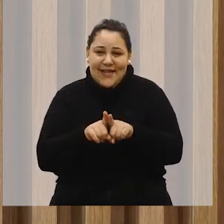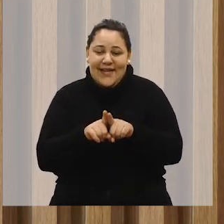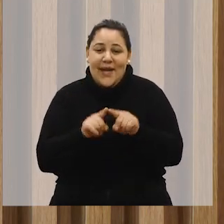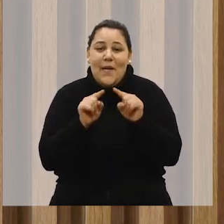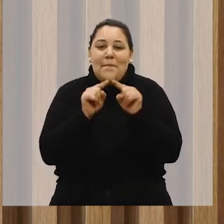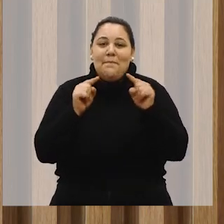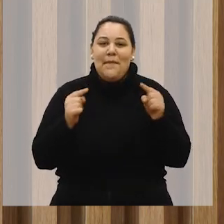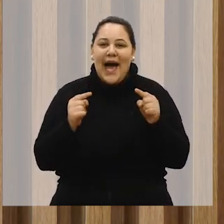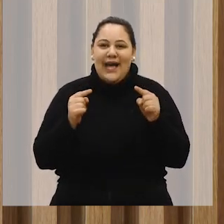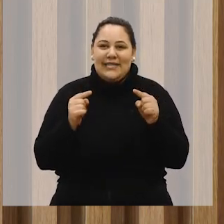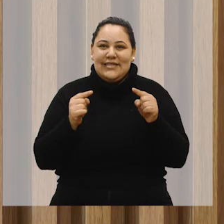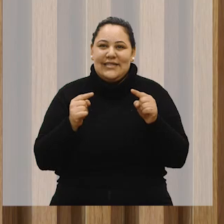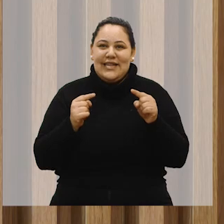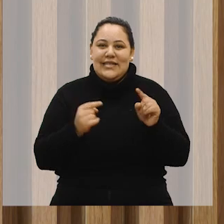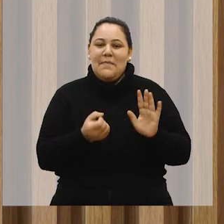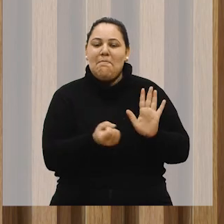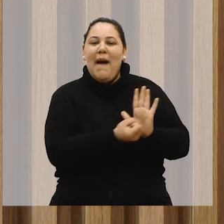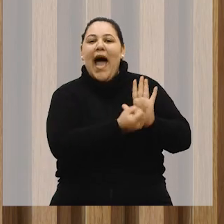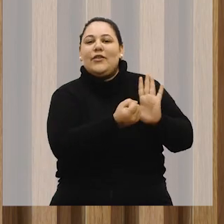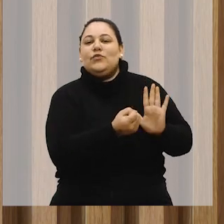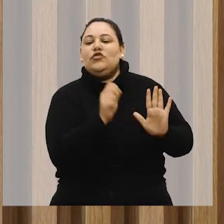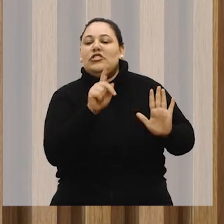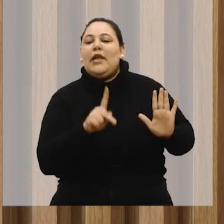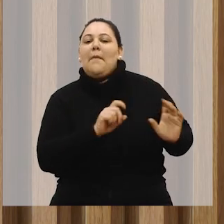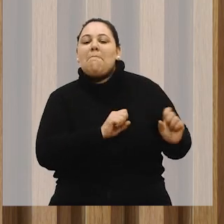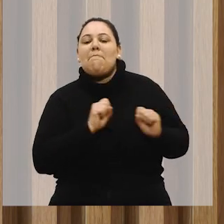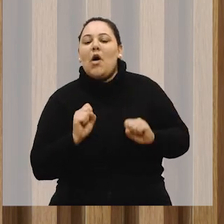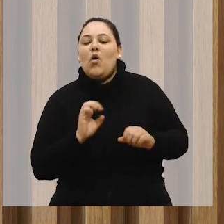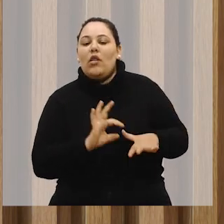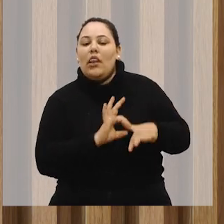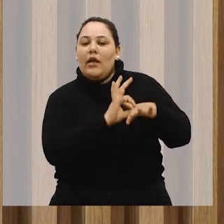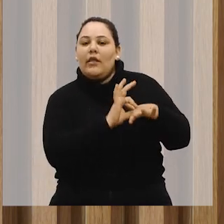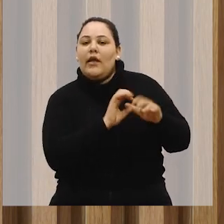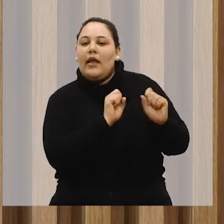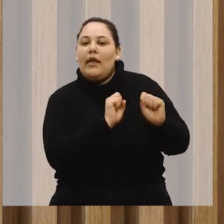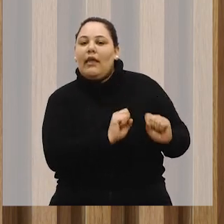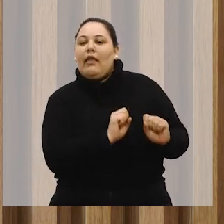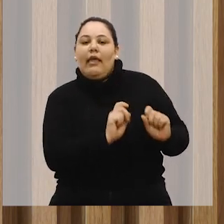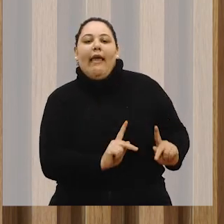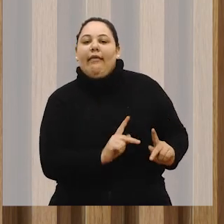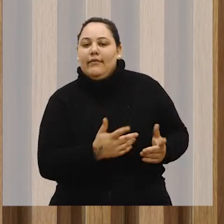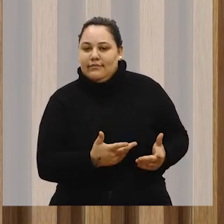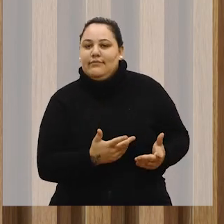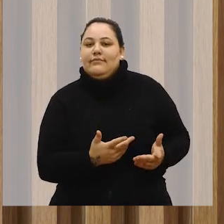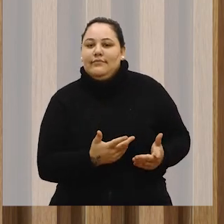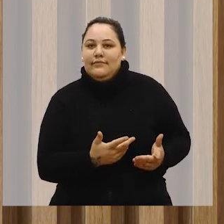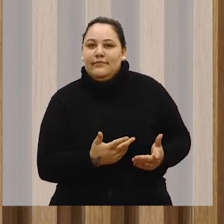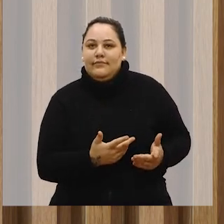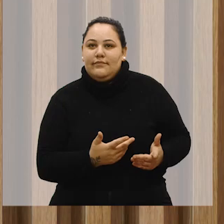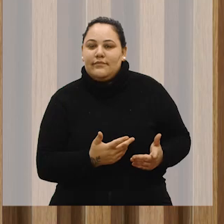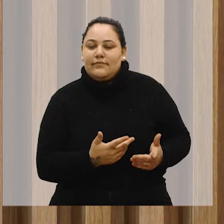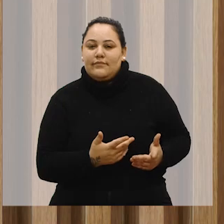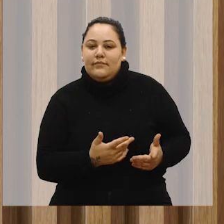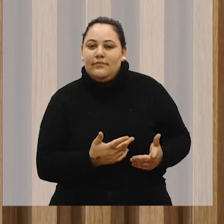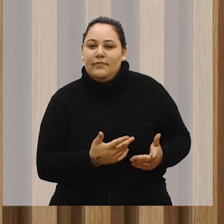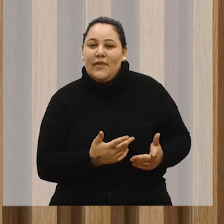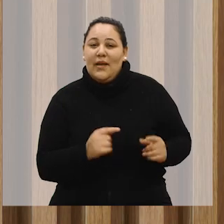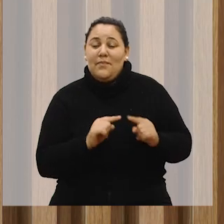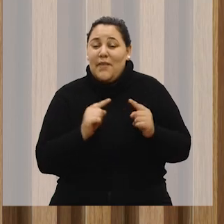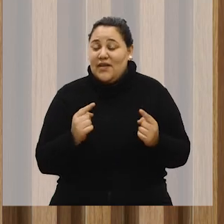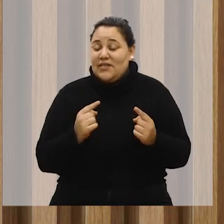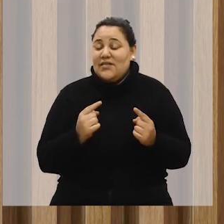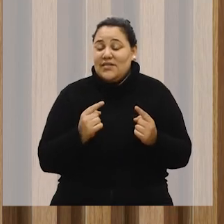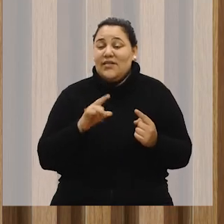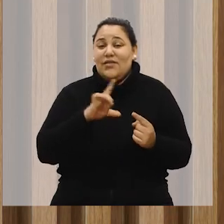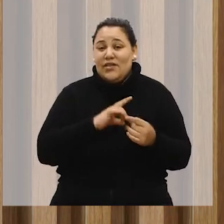esse rótulo de quem pode liderar, quem tem condições de liderar. Mas uma coisa eu tenho certeza,